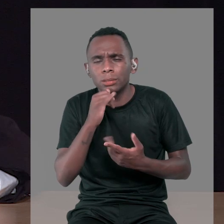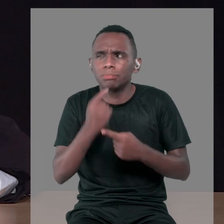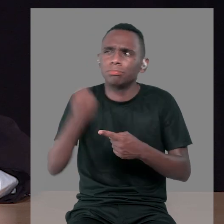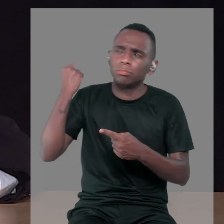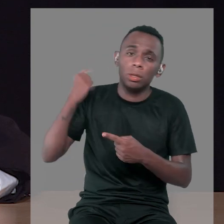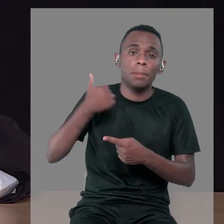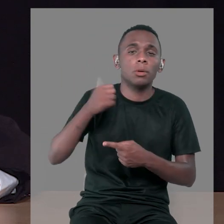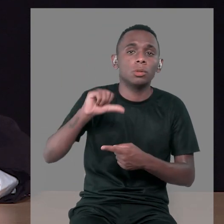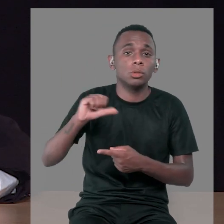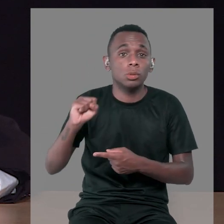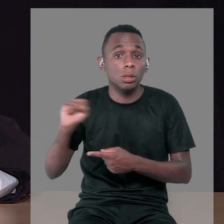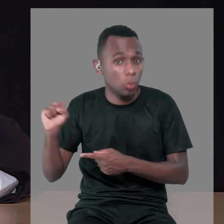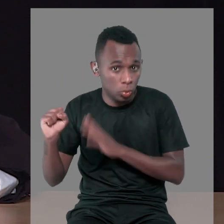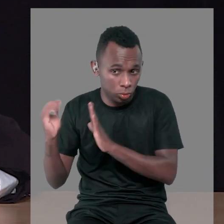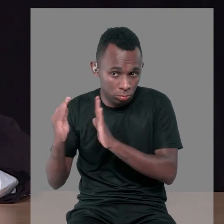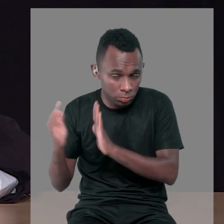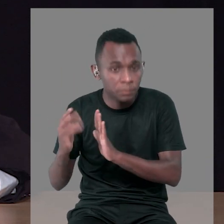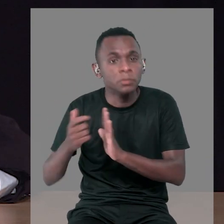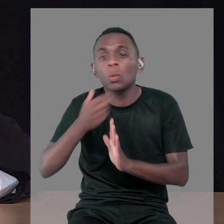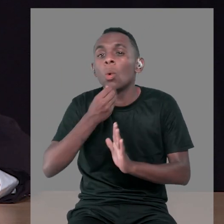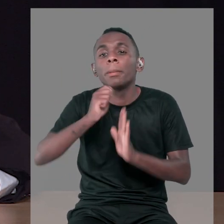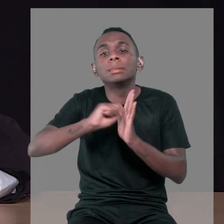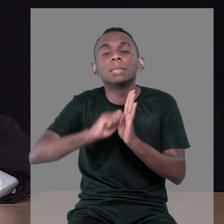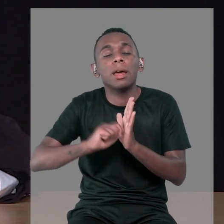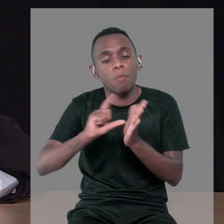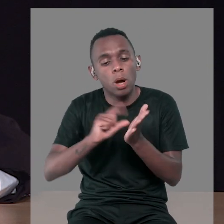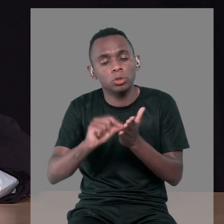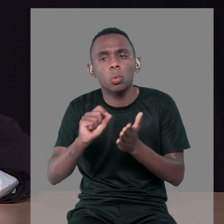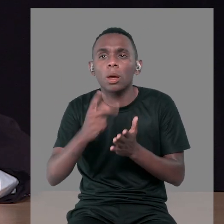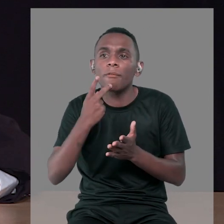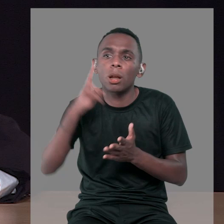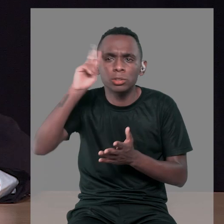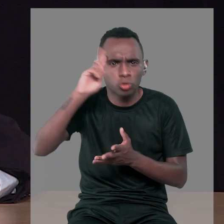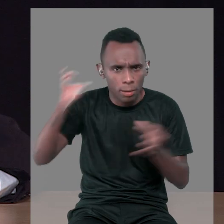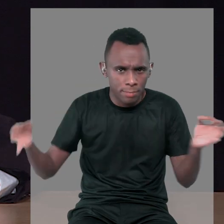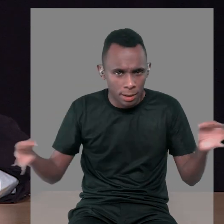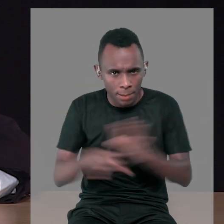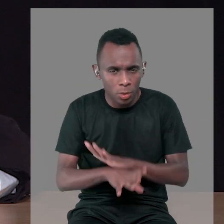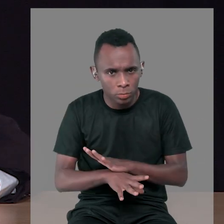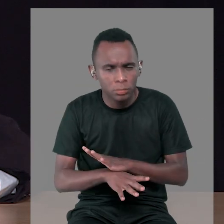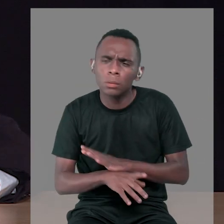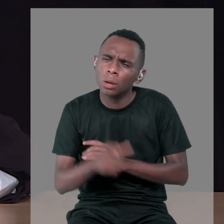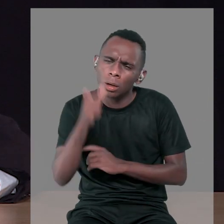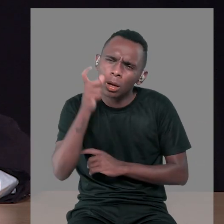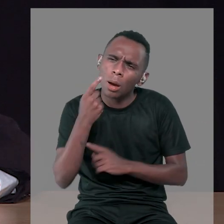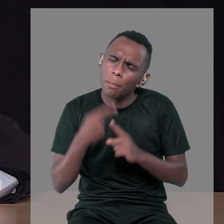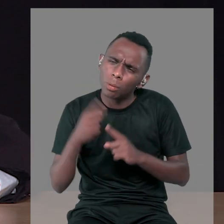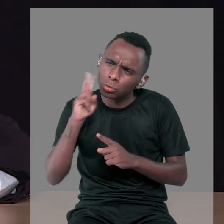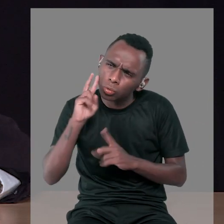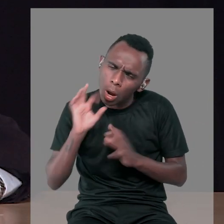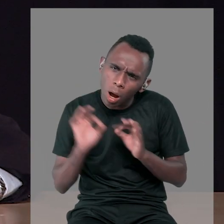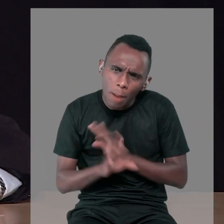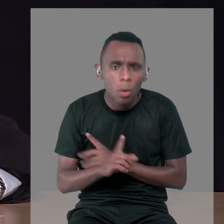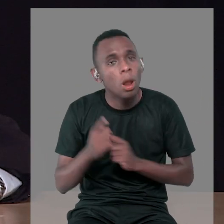ele escreve um artigo falando, né, que a história acabou. É curioso, né, porque, claro, que ali ele estava antevendo